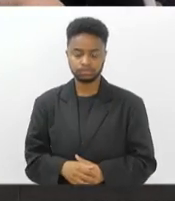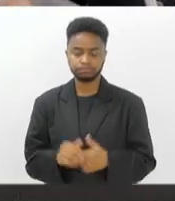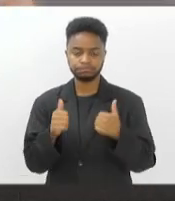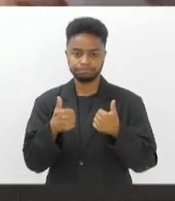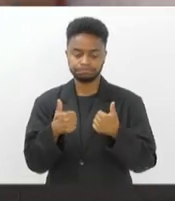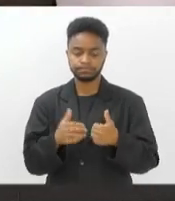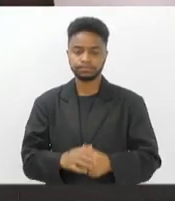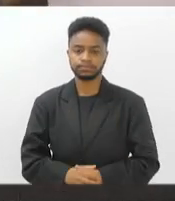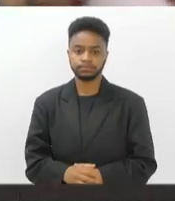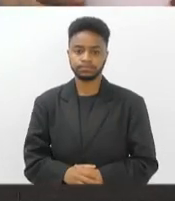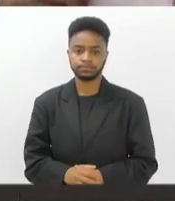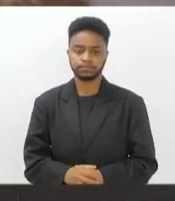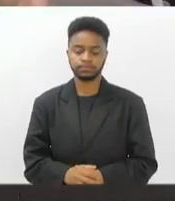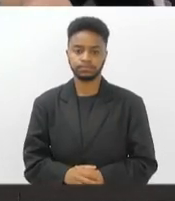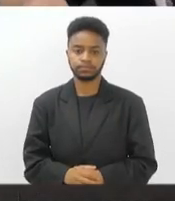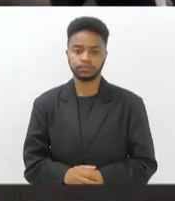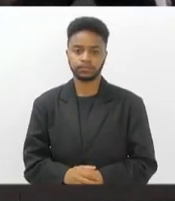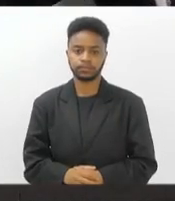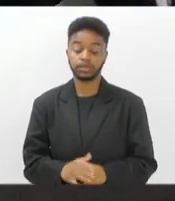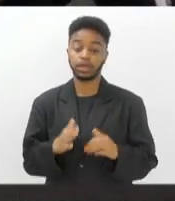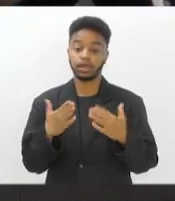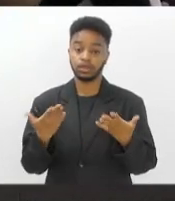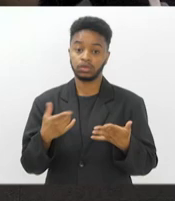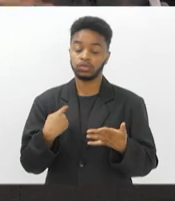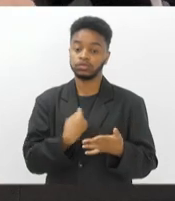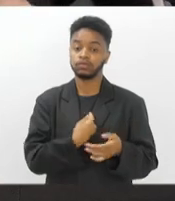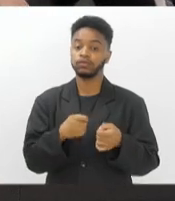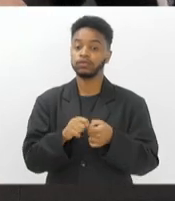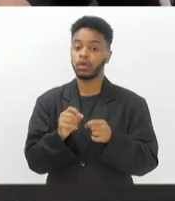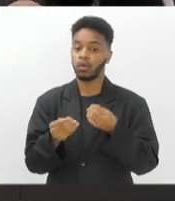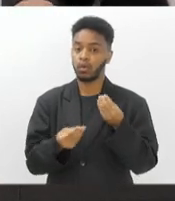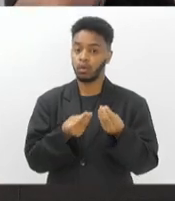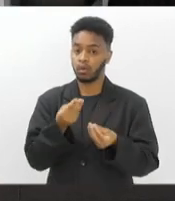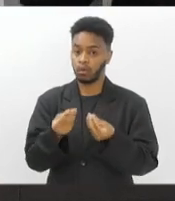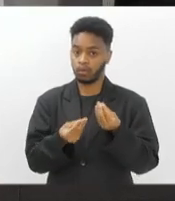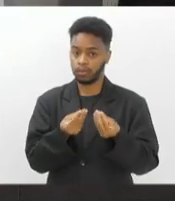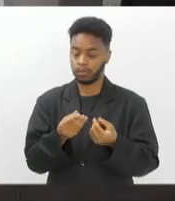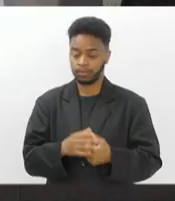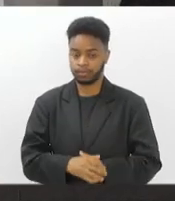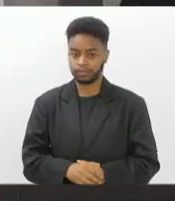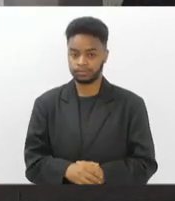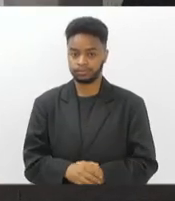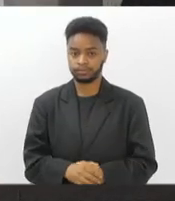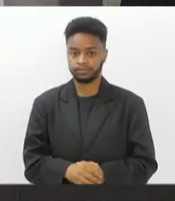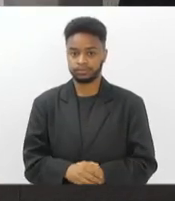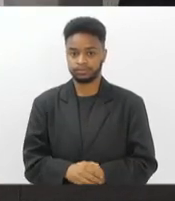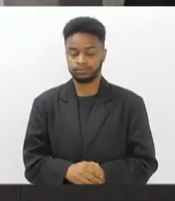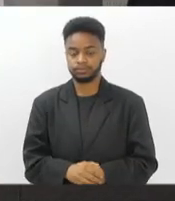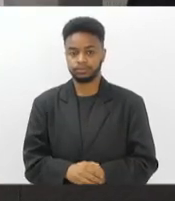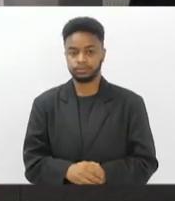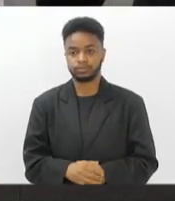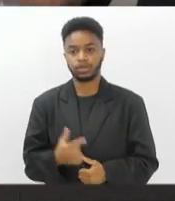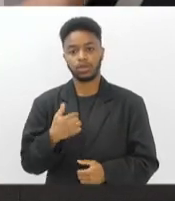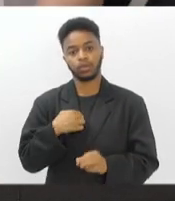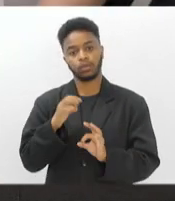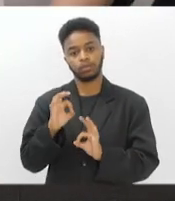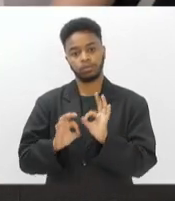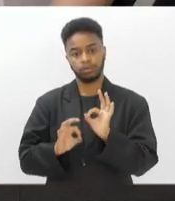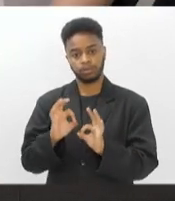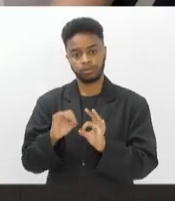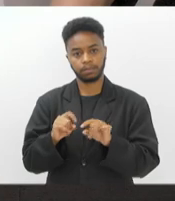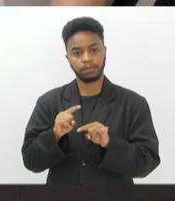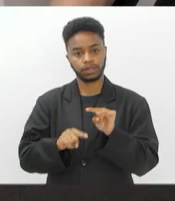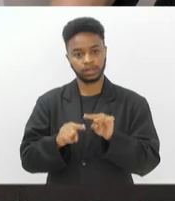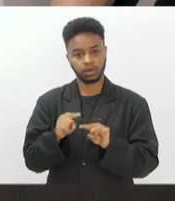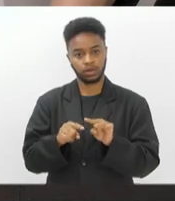bem então faremos assim vou eh preparar o material